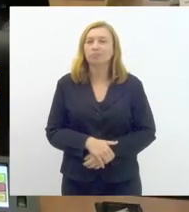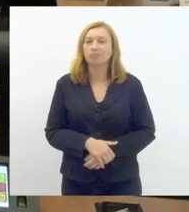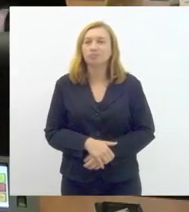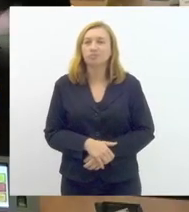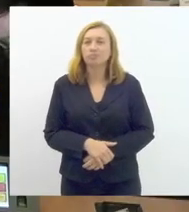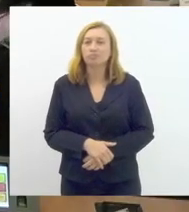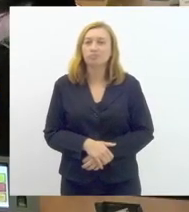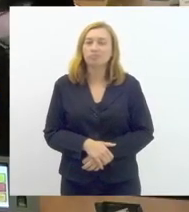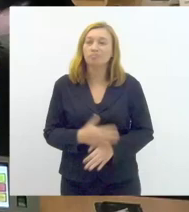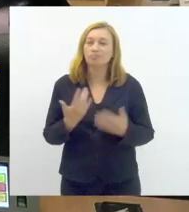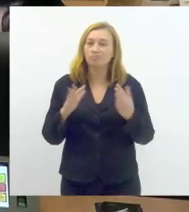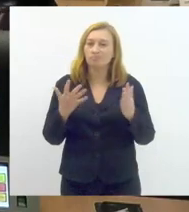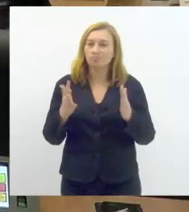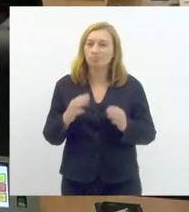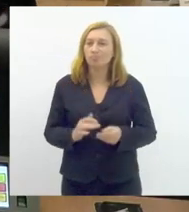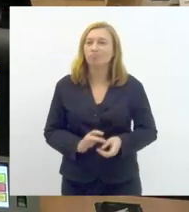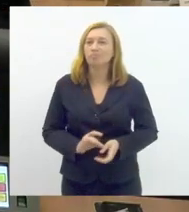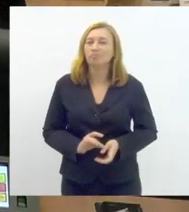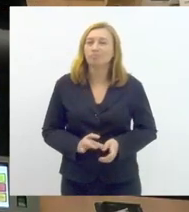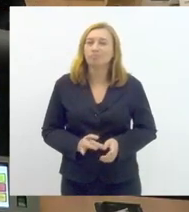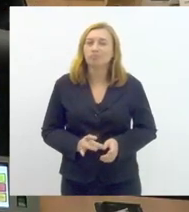Cordeiro.